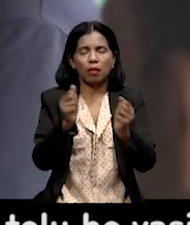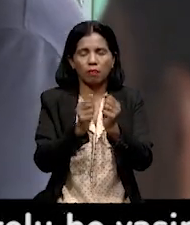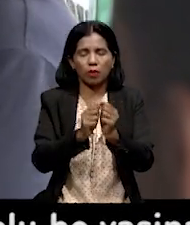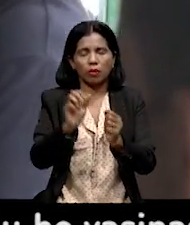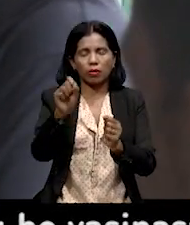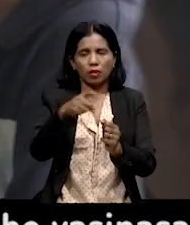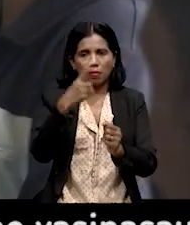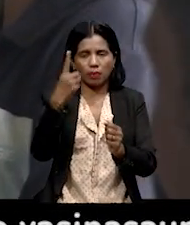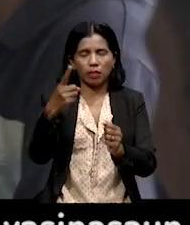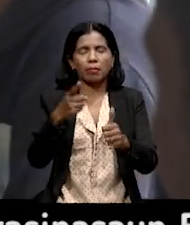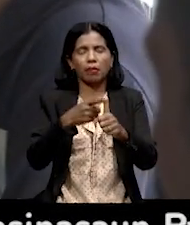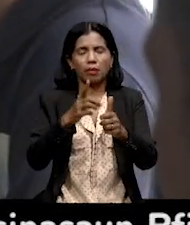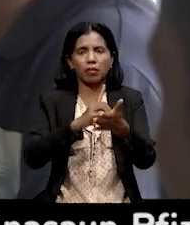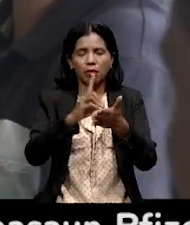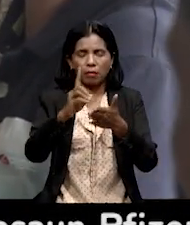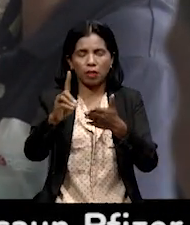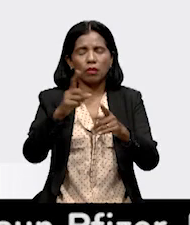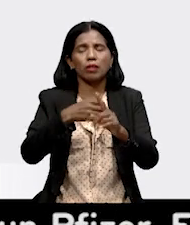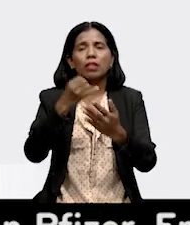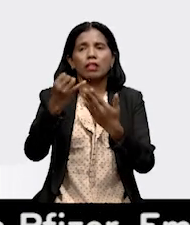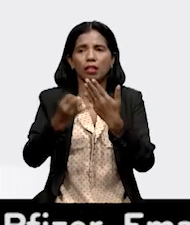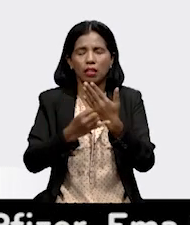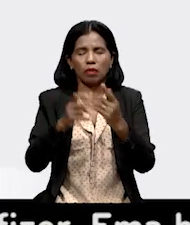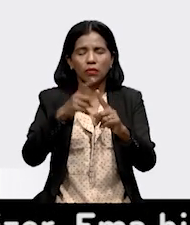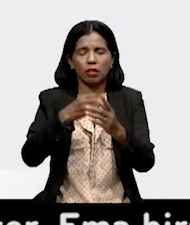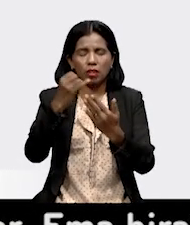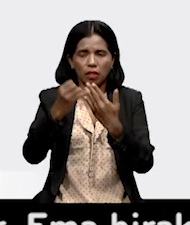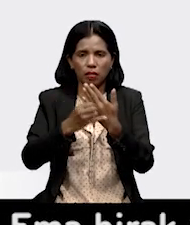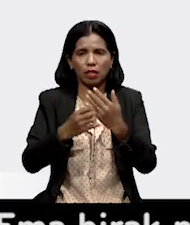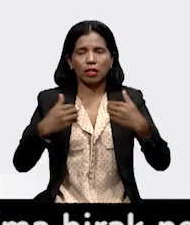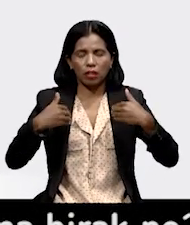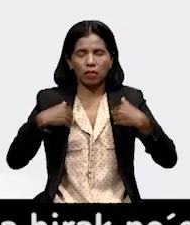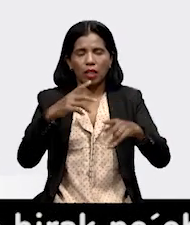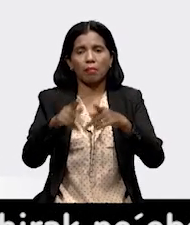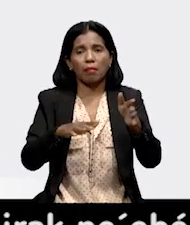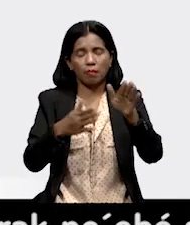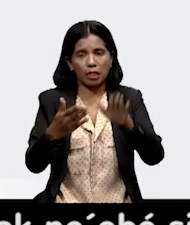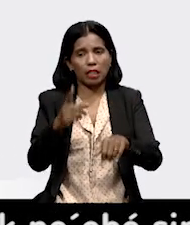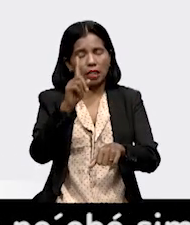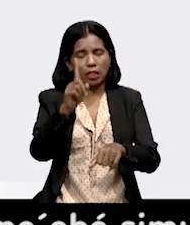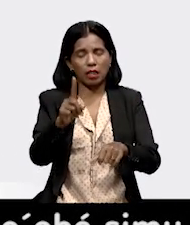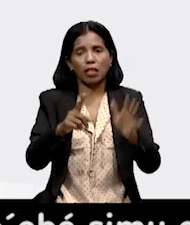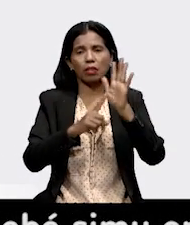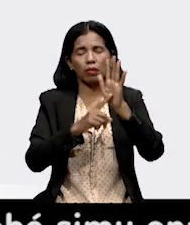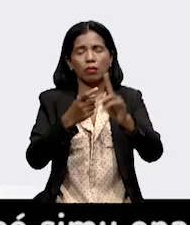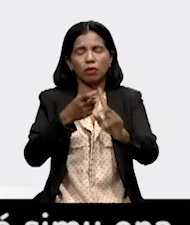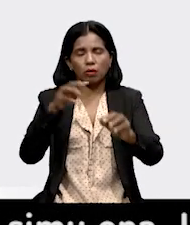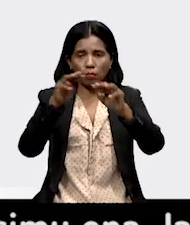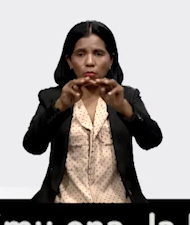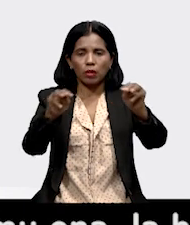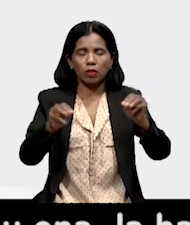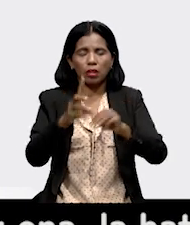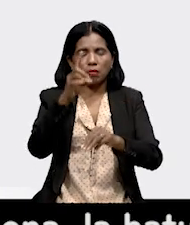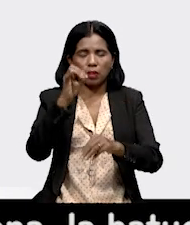primeira semana, fula em janeiro, tinha ringrua, rua no Rua, e a ona óbito na Ida, nebe relata, hoje município dele. E a